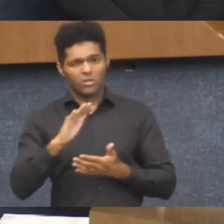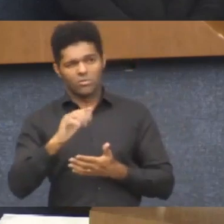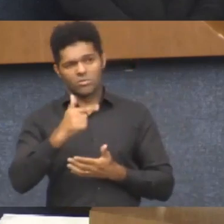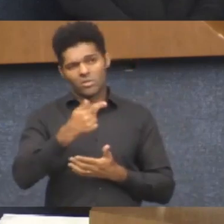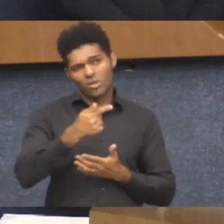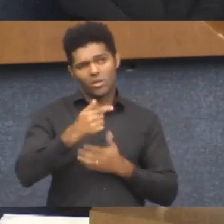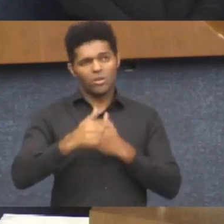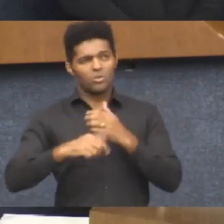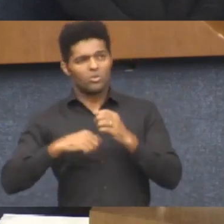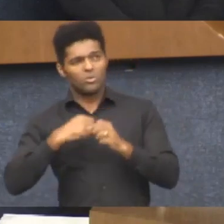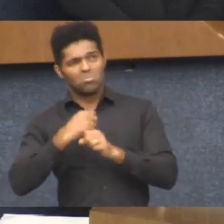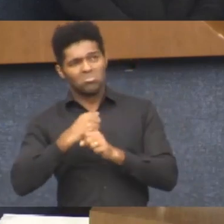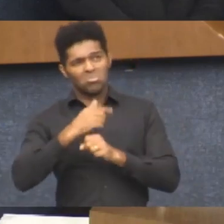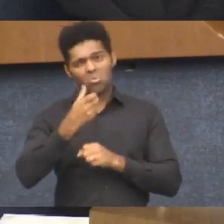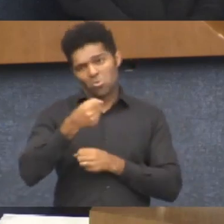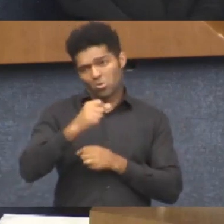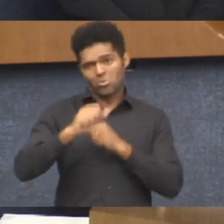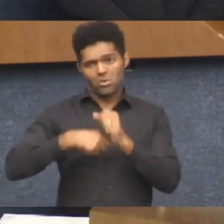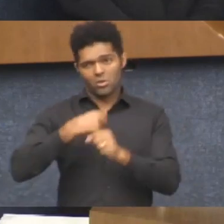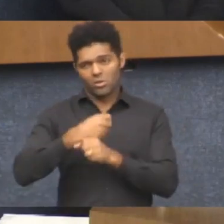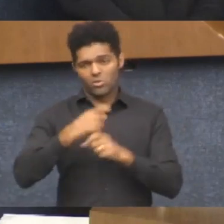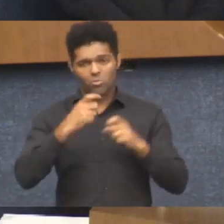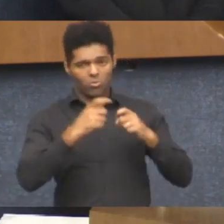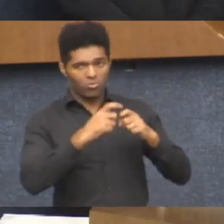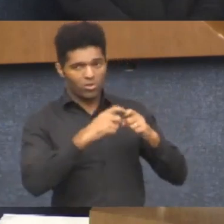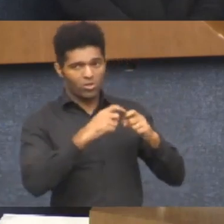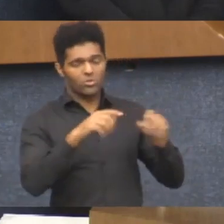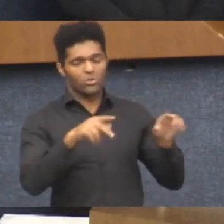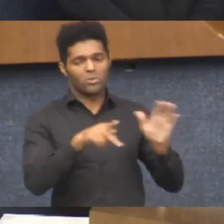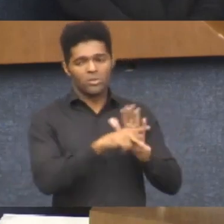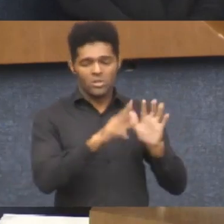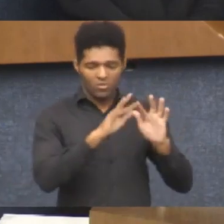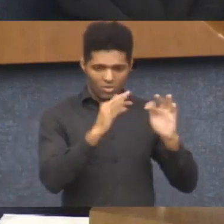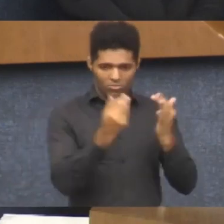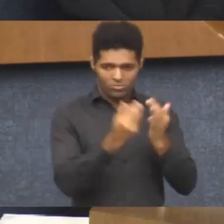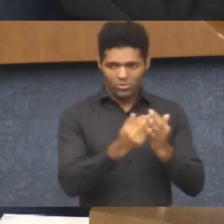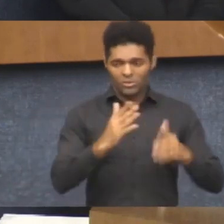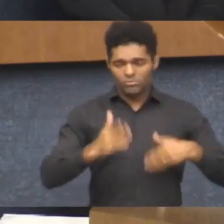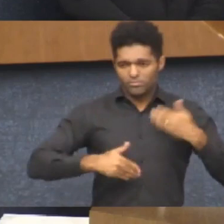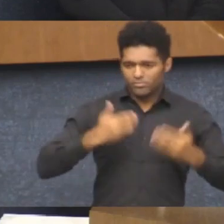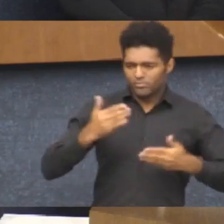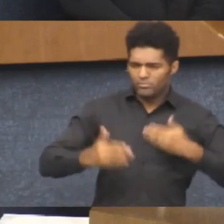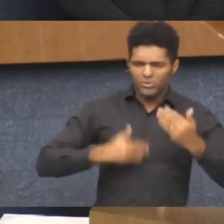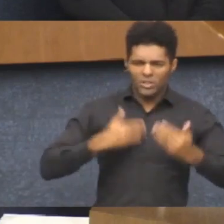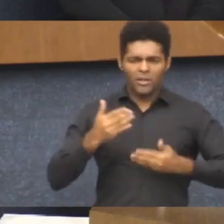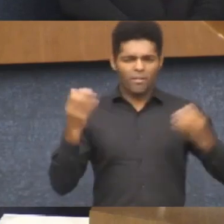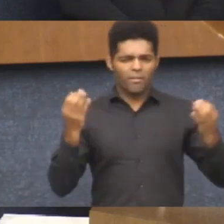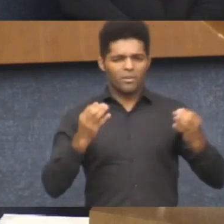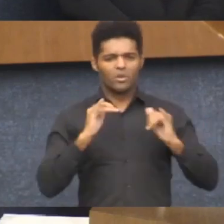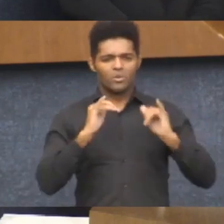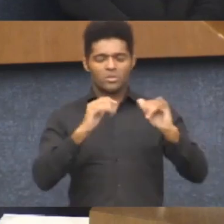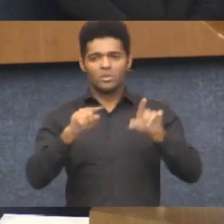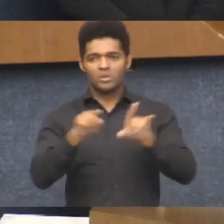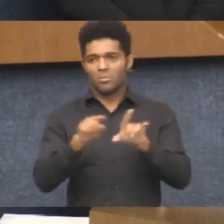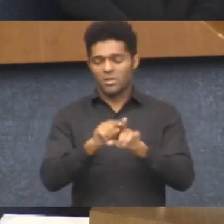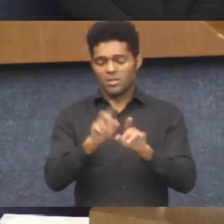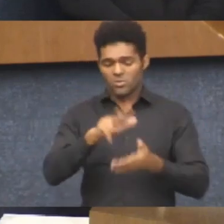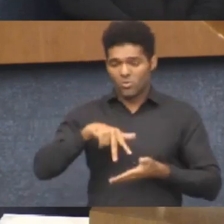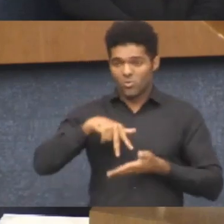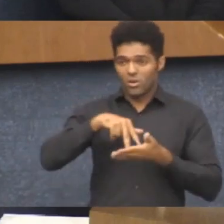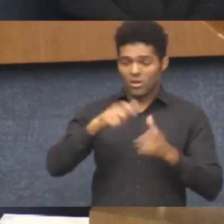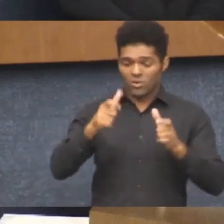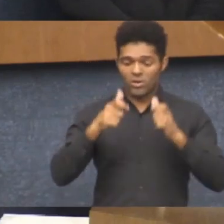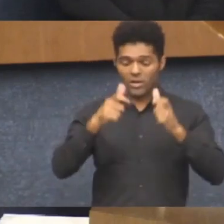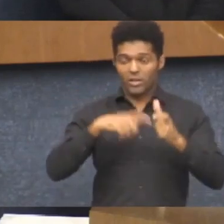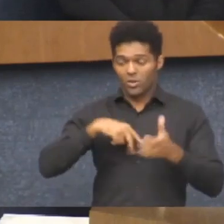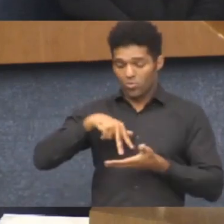como médico de família. Com uma alegria muito grande, assim, e eu digo muito isso, assim, esse lugar que eu estou hoje, esse lugar da gestão,